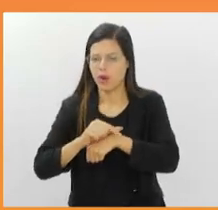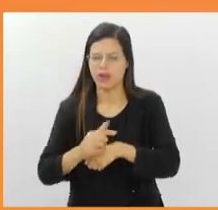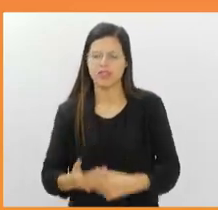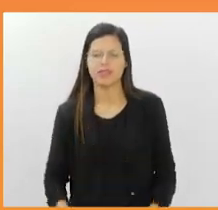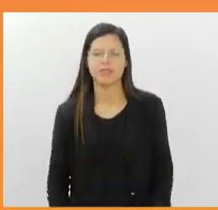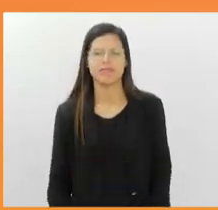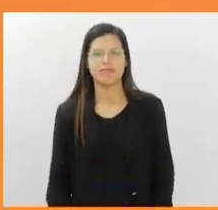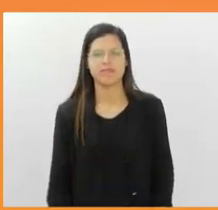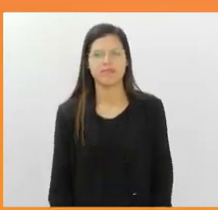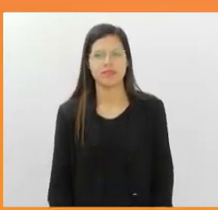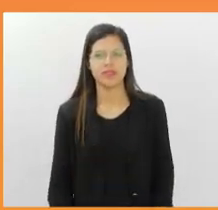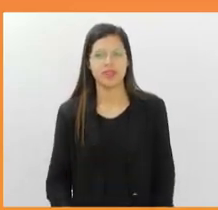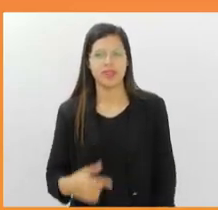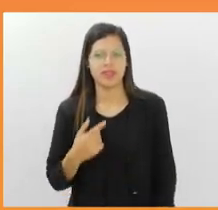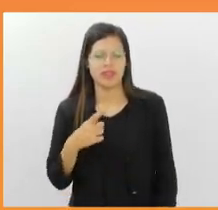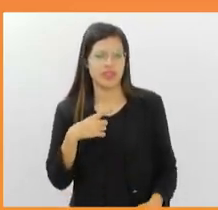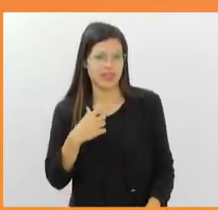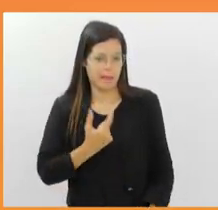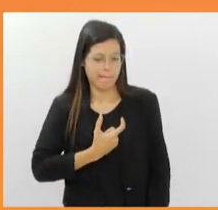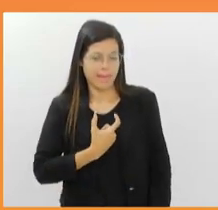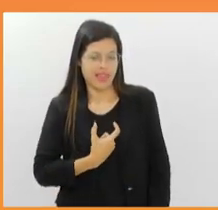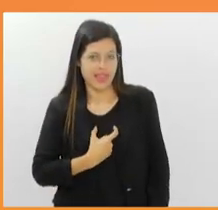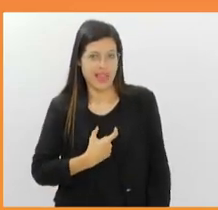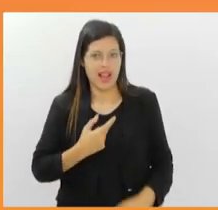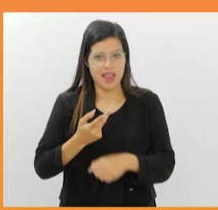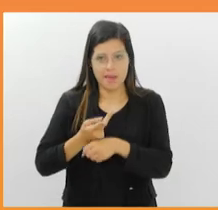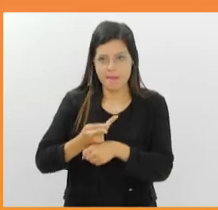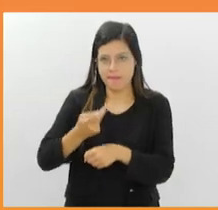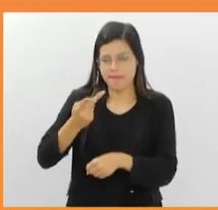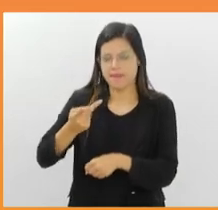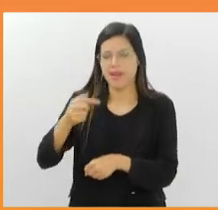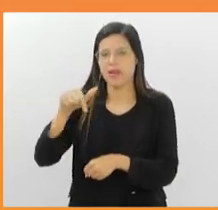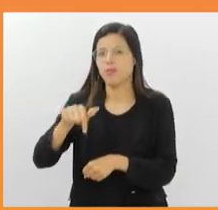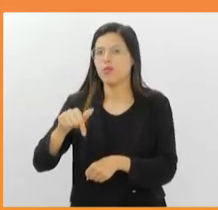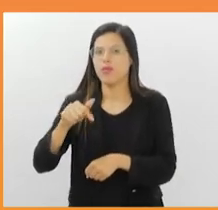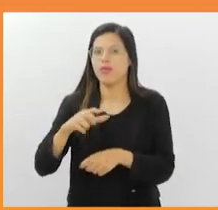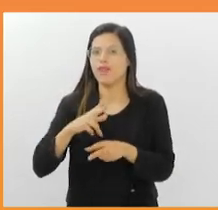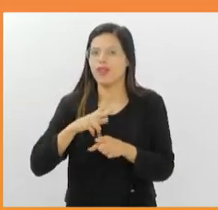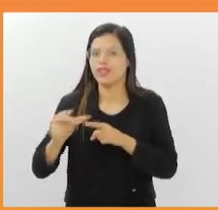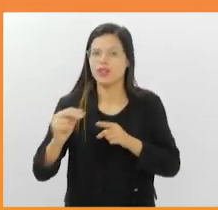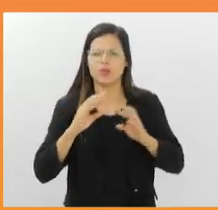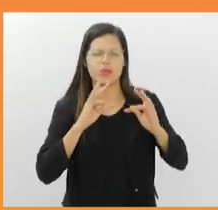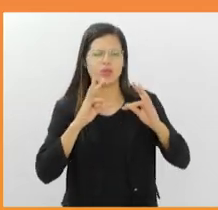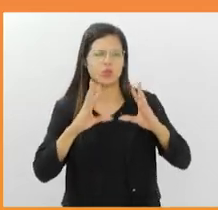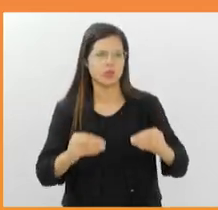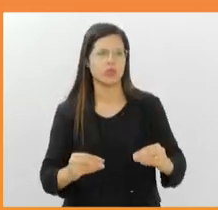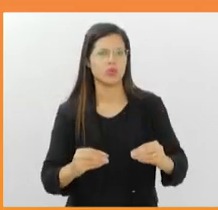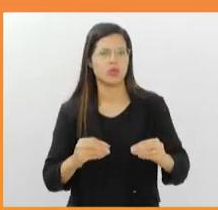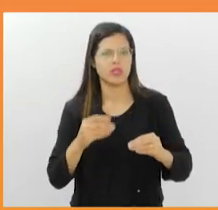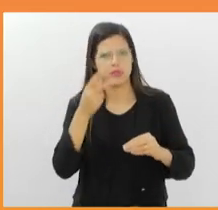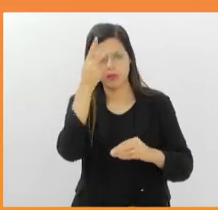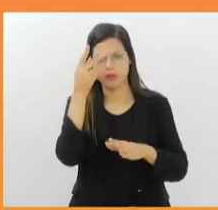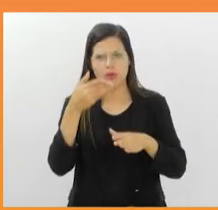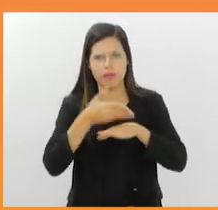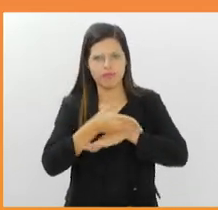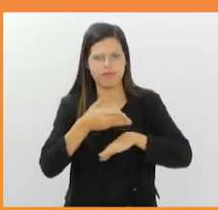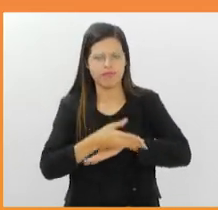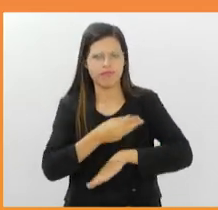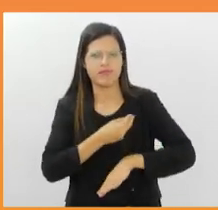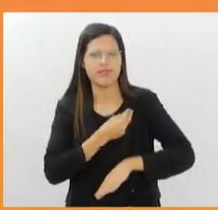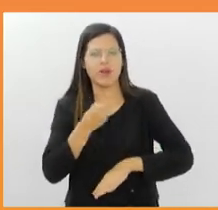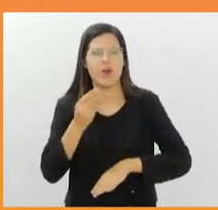Flamengo. Além das medalhas e troféus para os vencedores, todos os participantes vão ser brindados com as